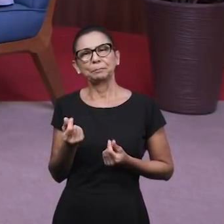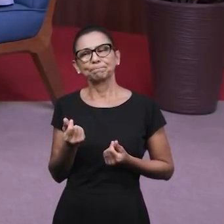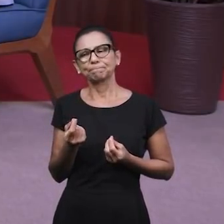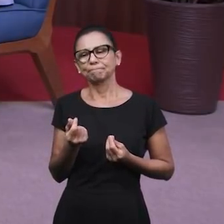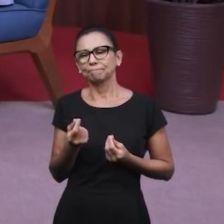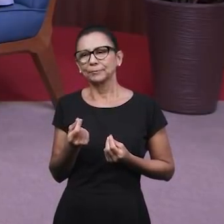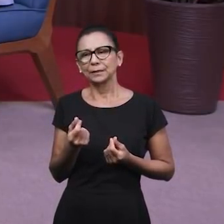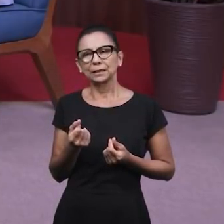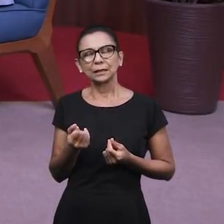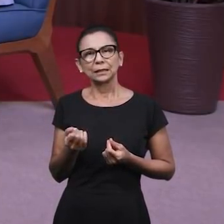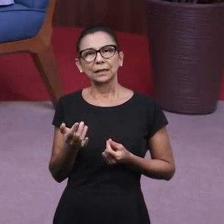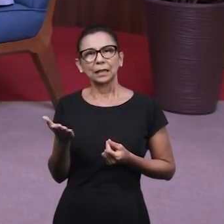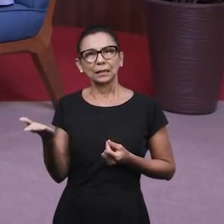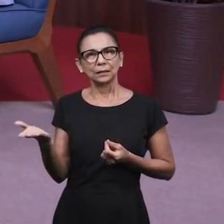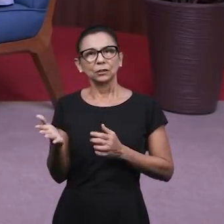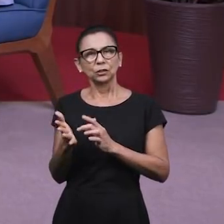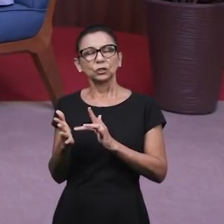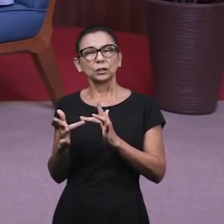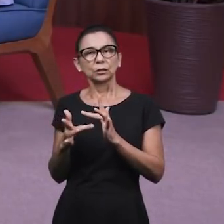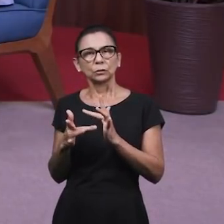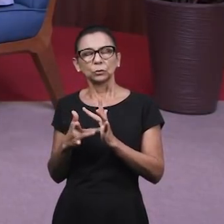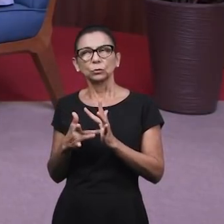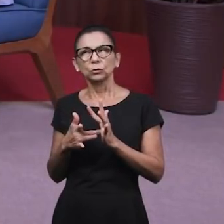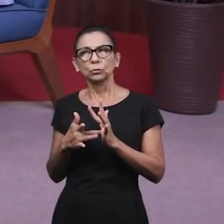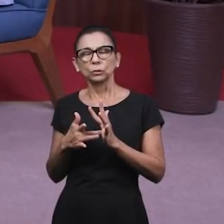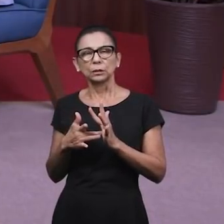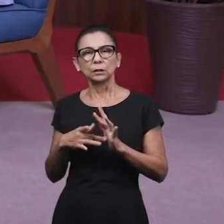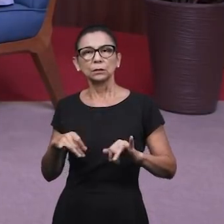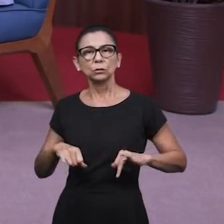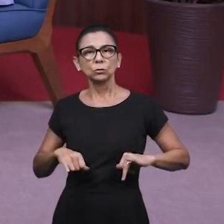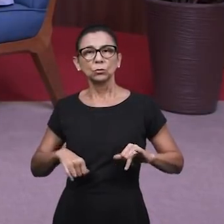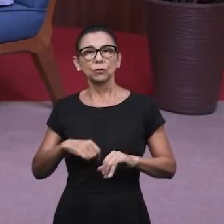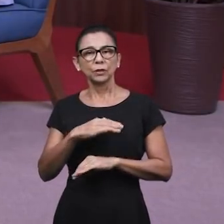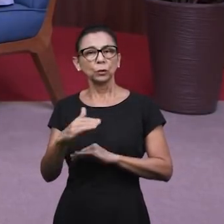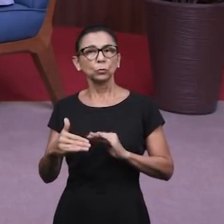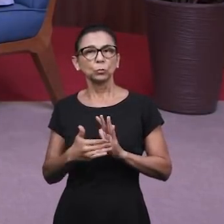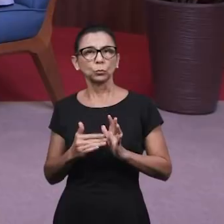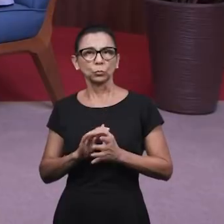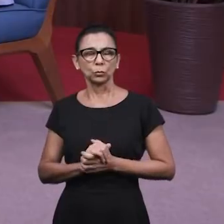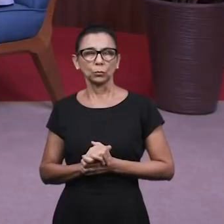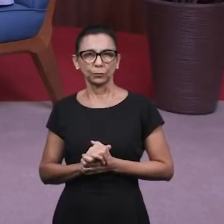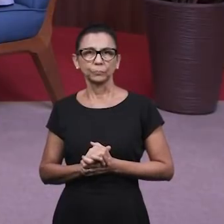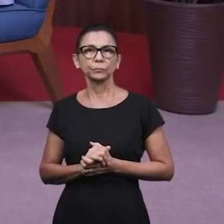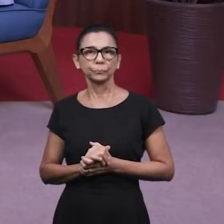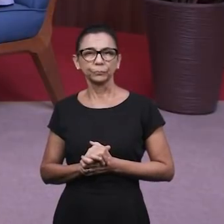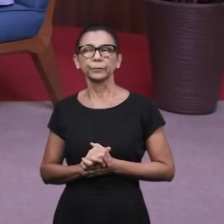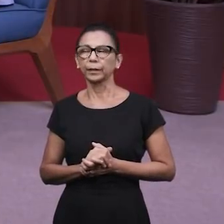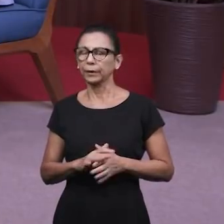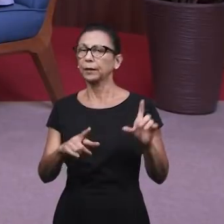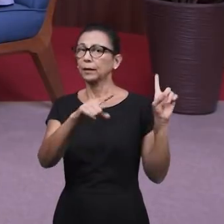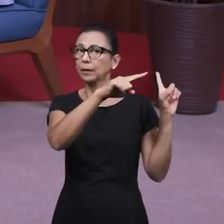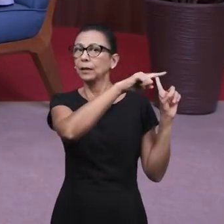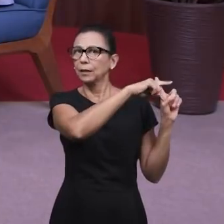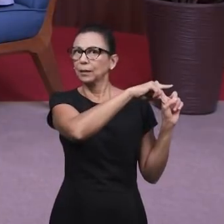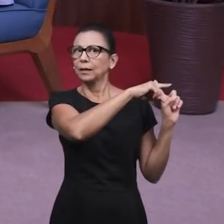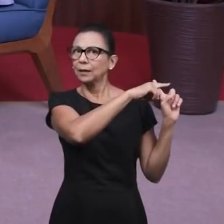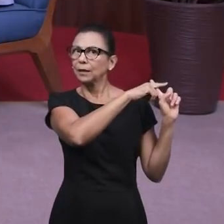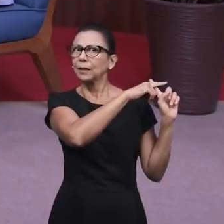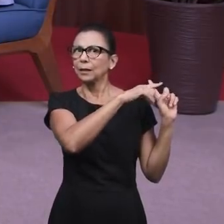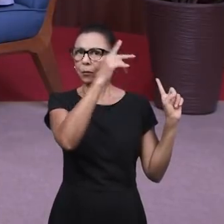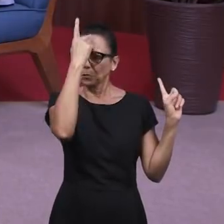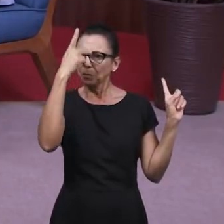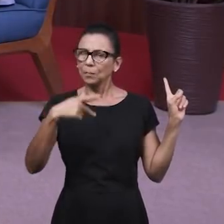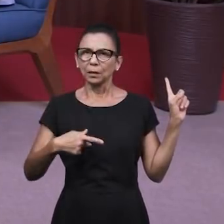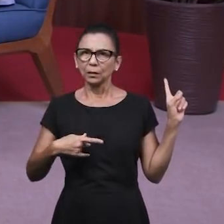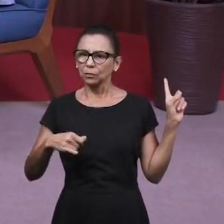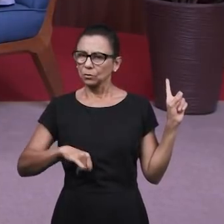de poder no Senhor Jesus, no sentido de enfrentar a dor da cruz. Ele enfrentou a dor da cruz como se fosse